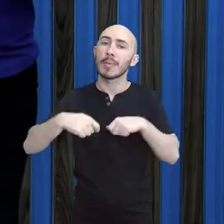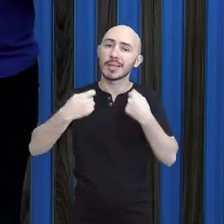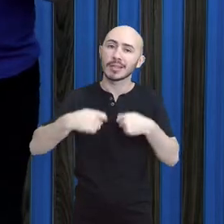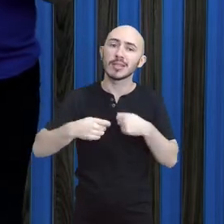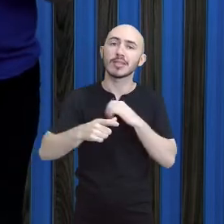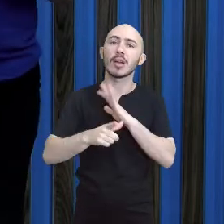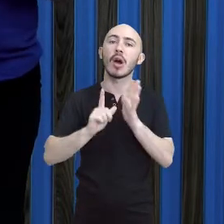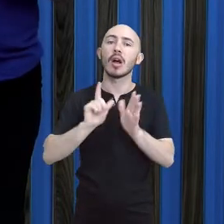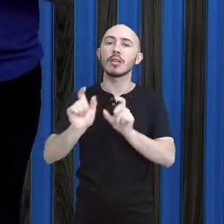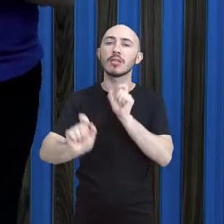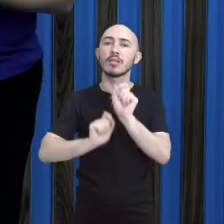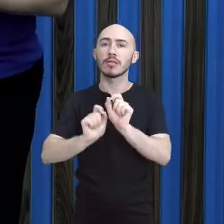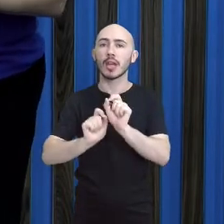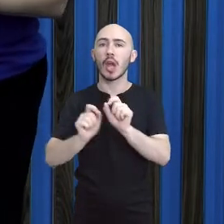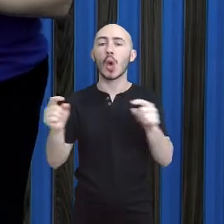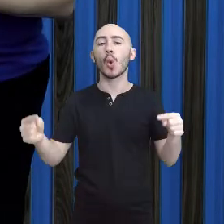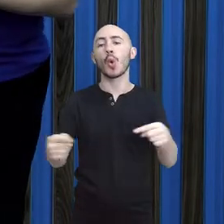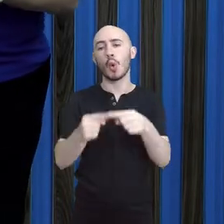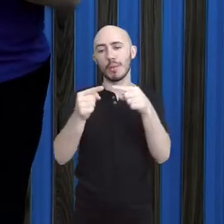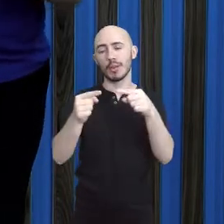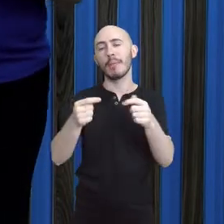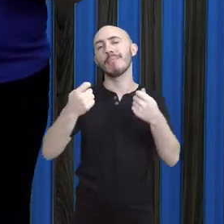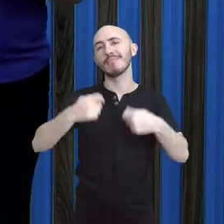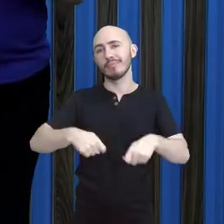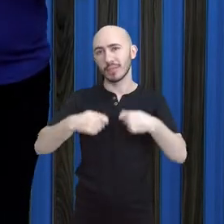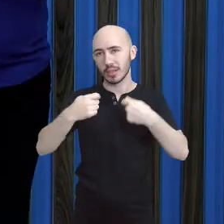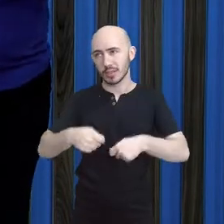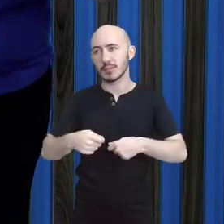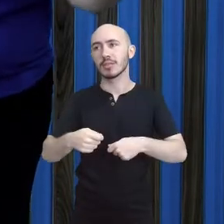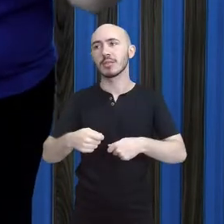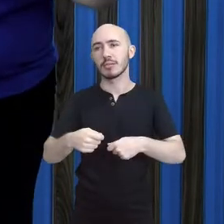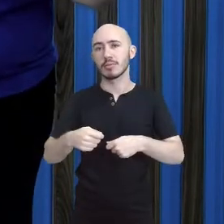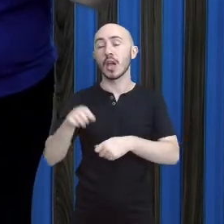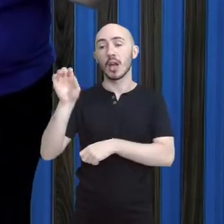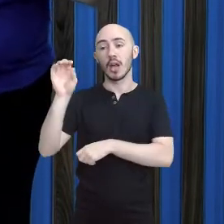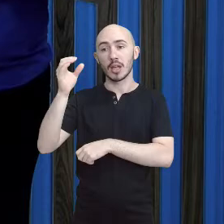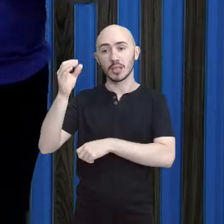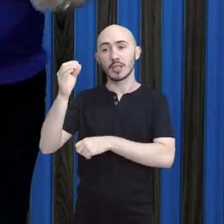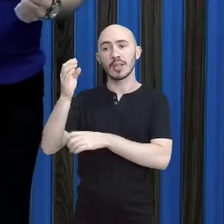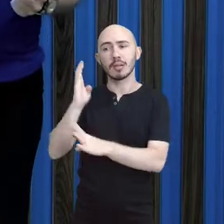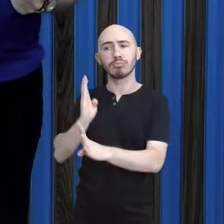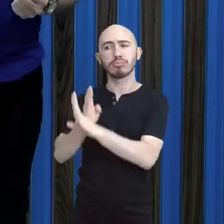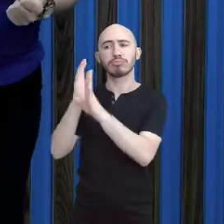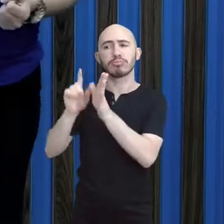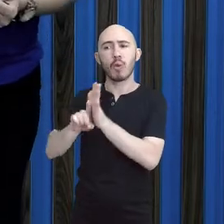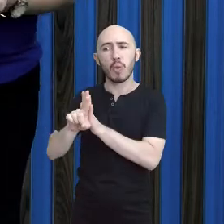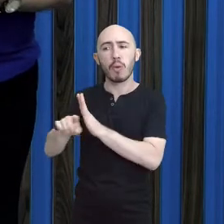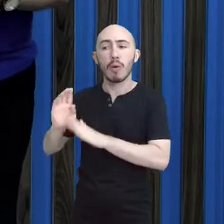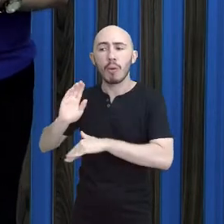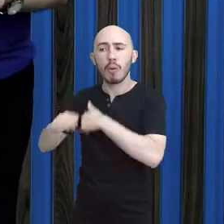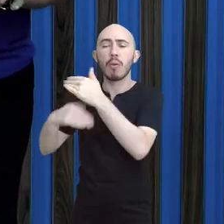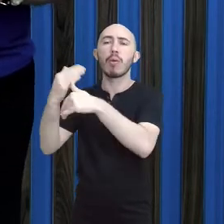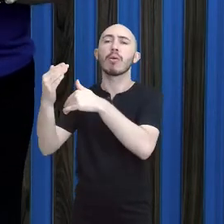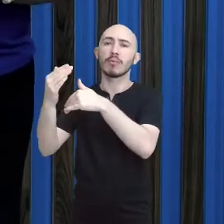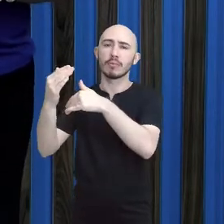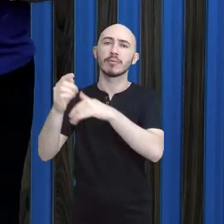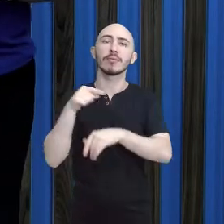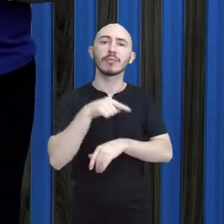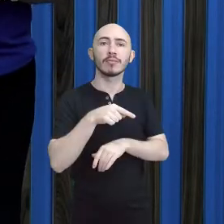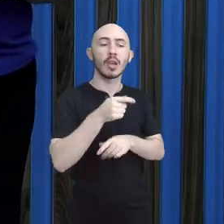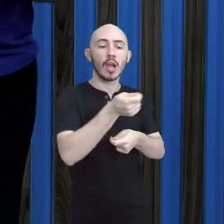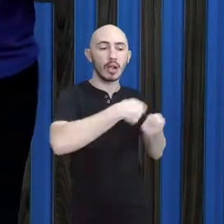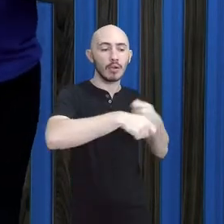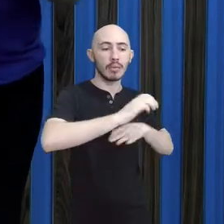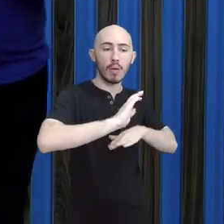ser acertadas entre a ciência, né, o avanço científico e o